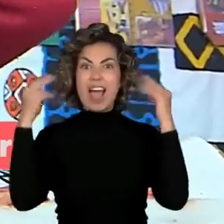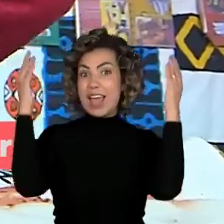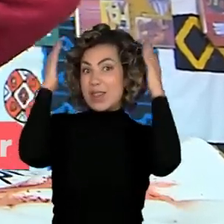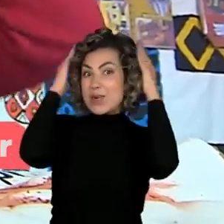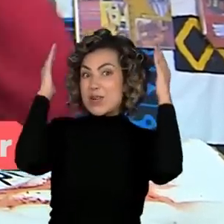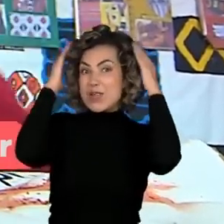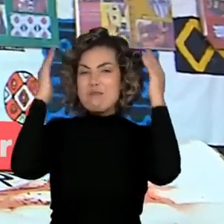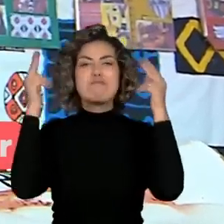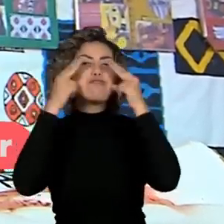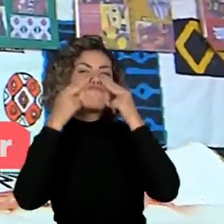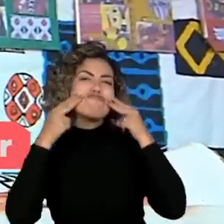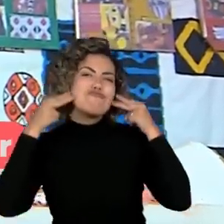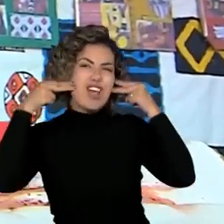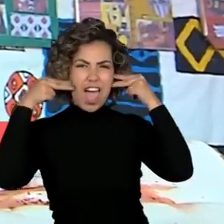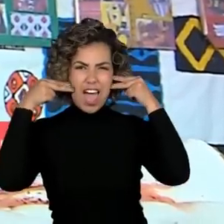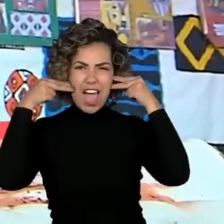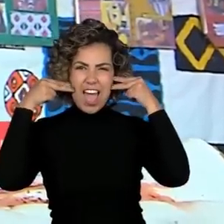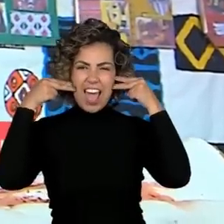A